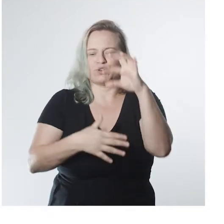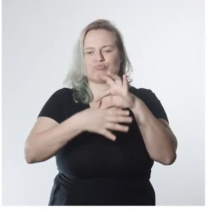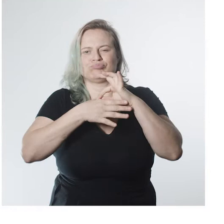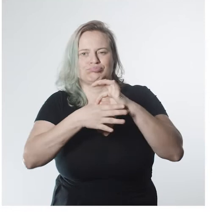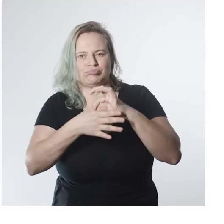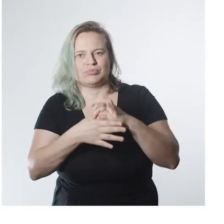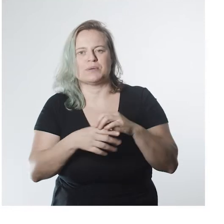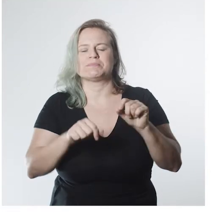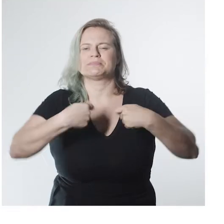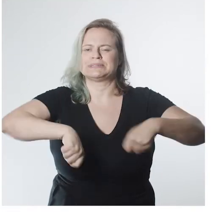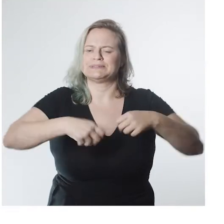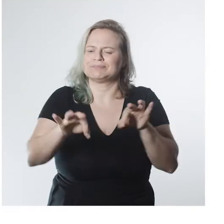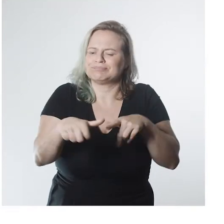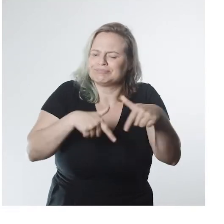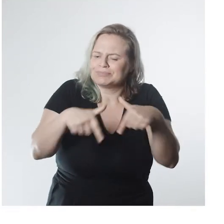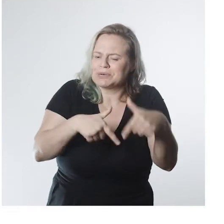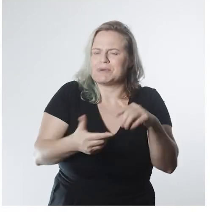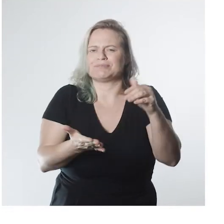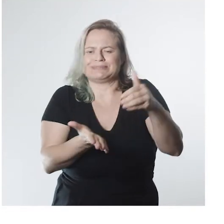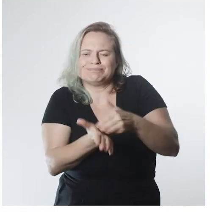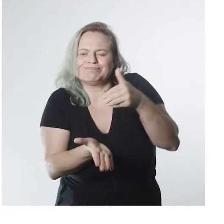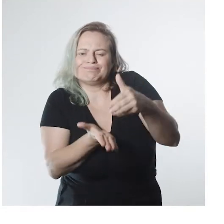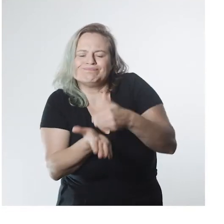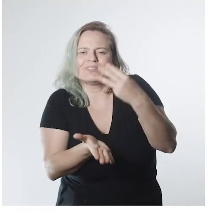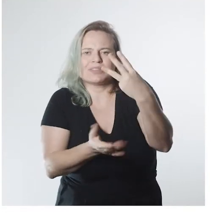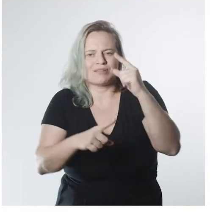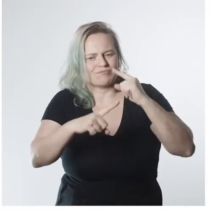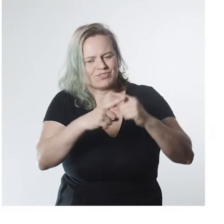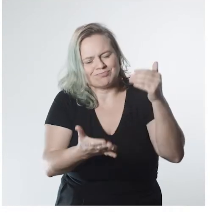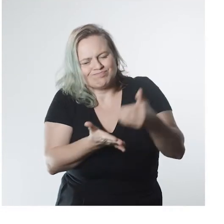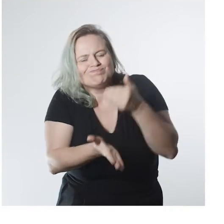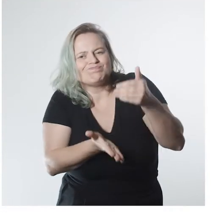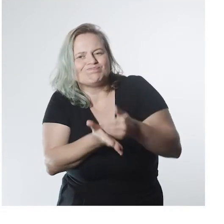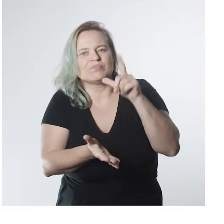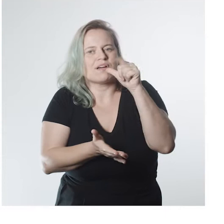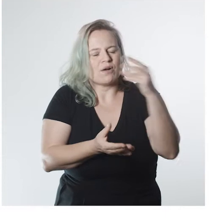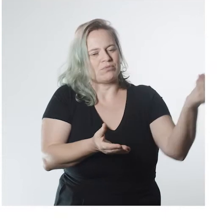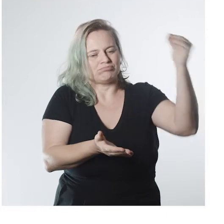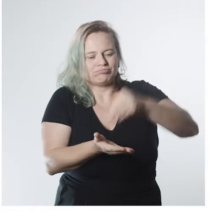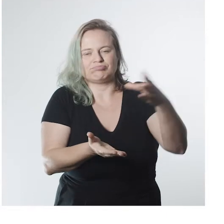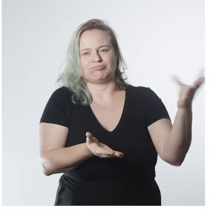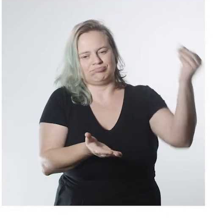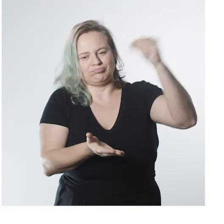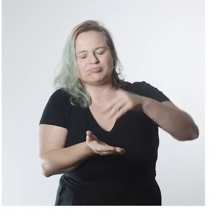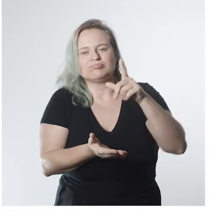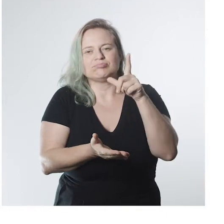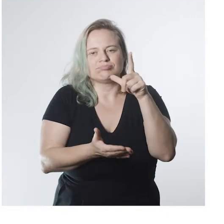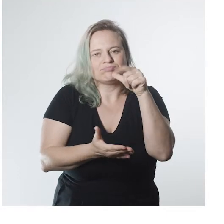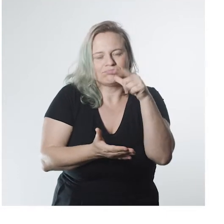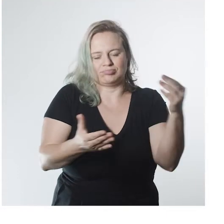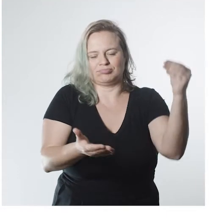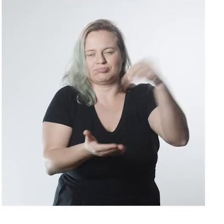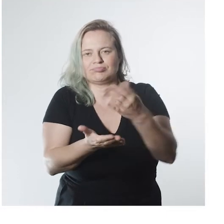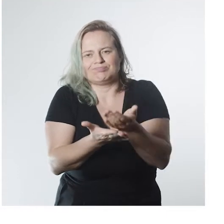vamos fazer esse trabalho raspando pelo menos 3 vezes e deglaçando, como a gente fala. Só pegar um pouquinho de água, a gente vai juntar no fundo, depois que ele pegar nesse